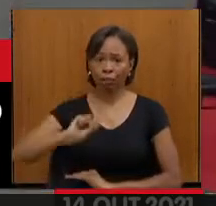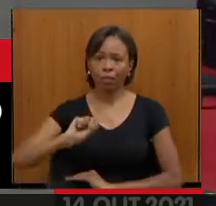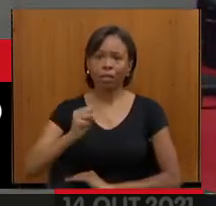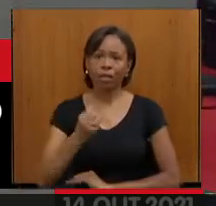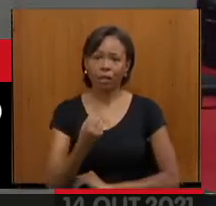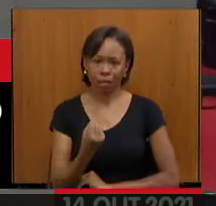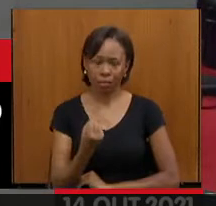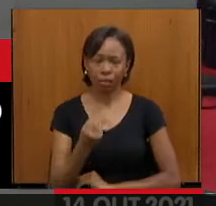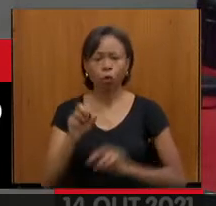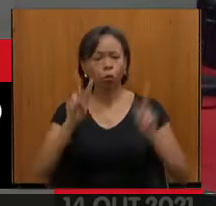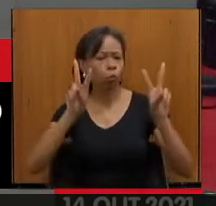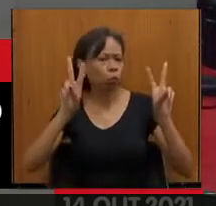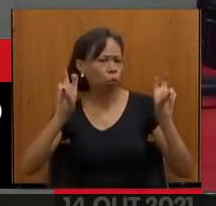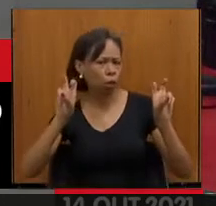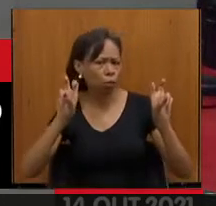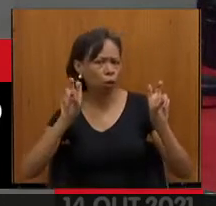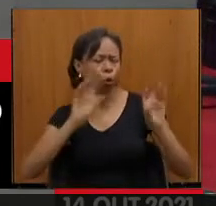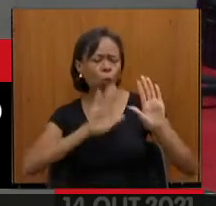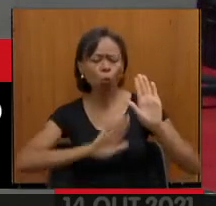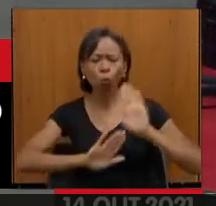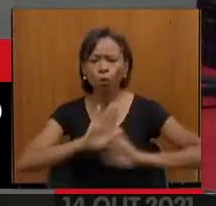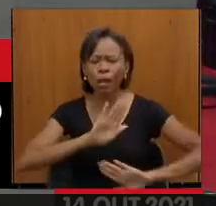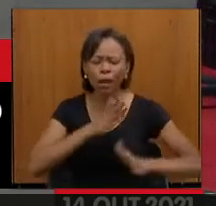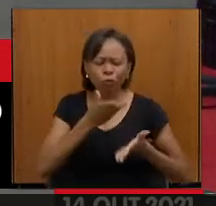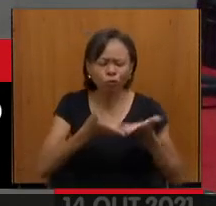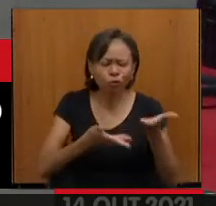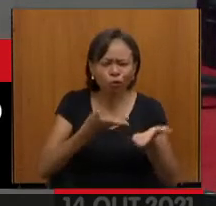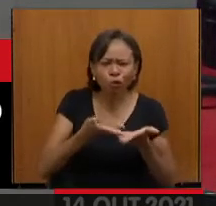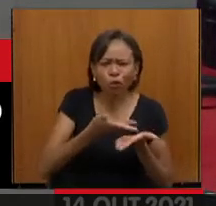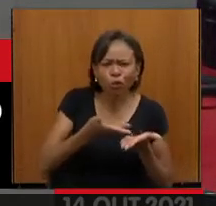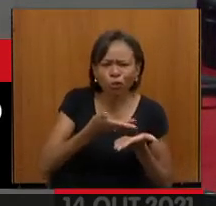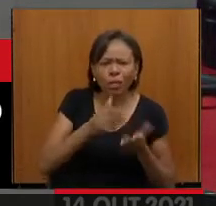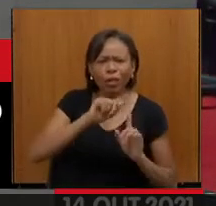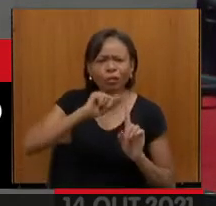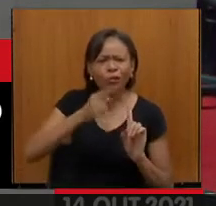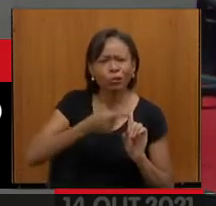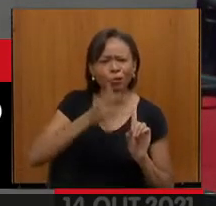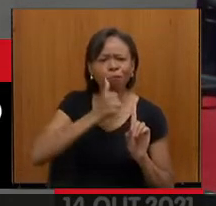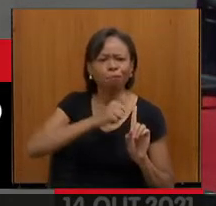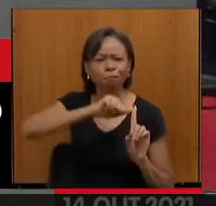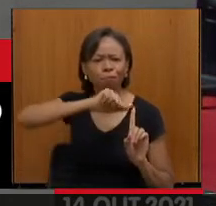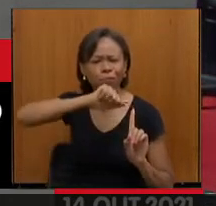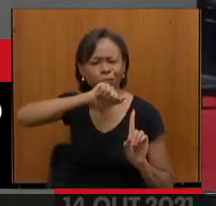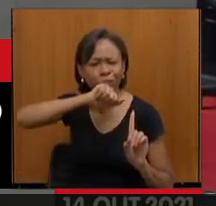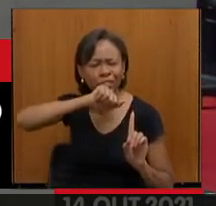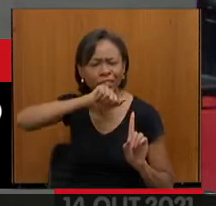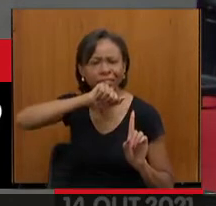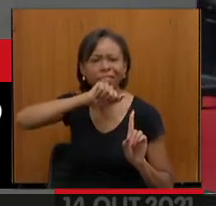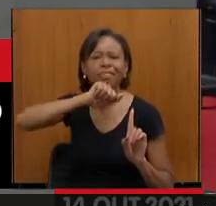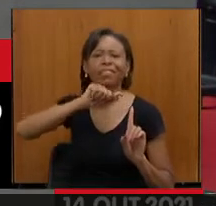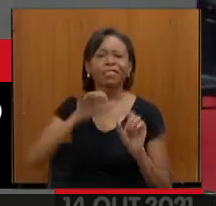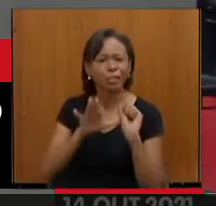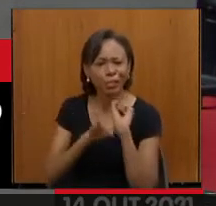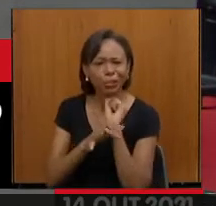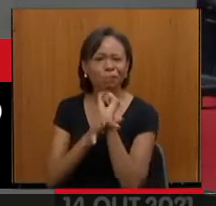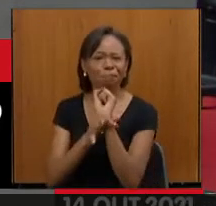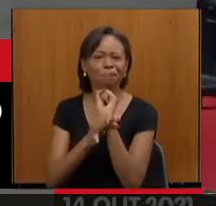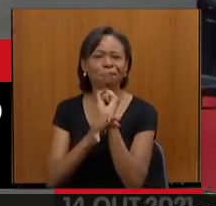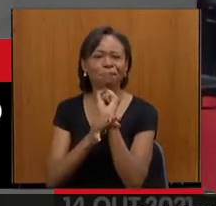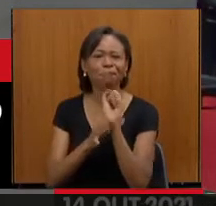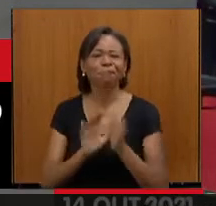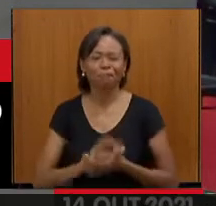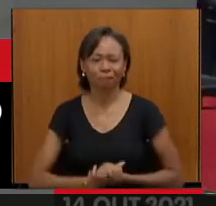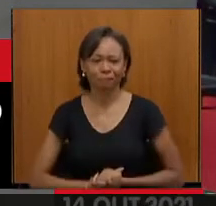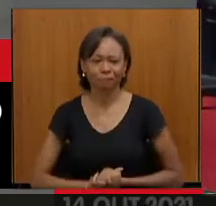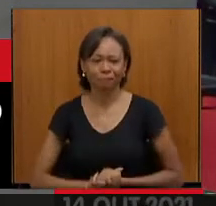Cuidado Materno e Neonatal Seguro para o Dia Mundial da Segurança do Paciente 2021,